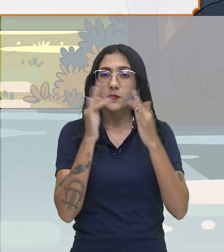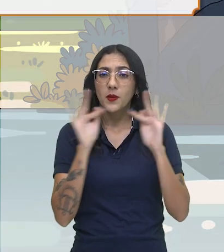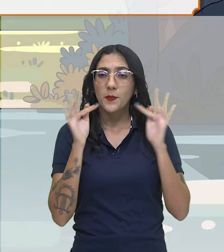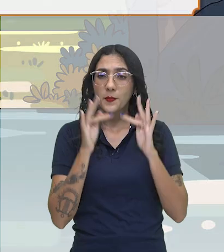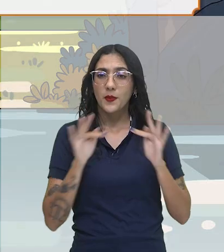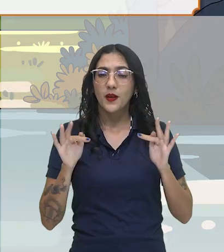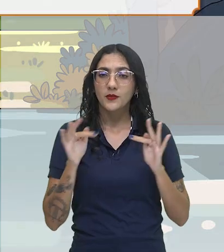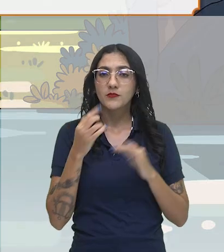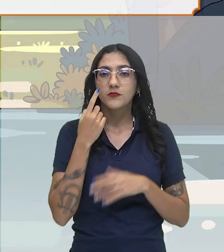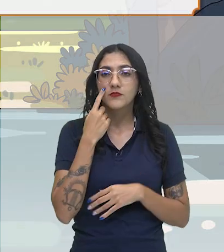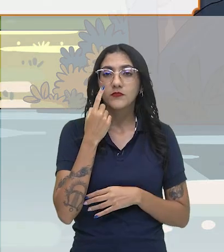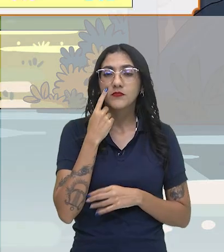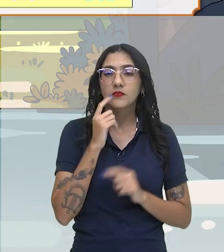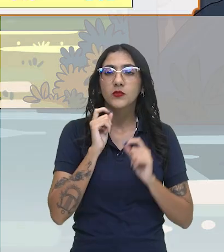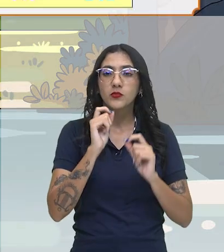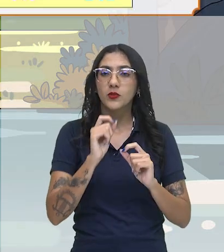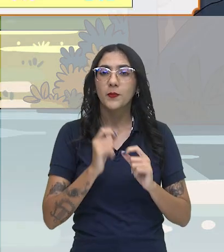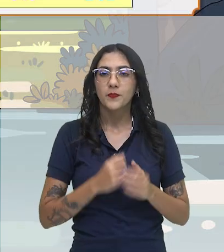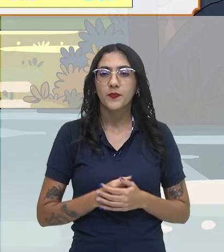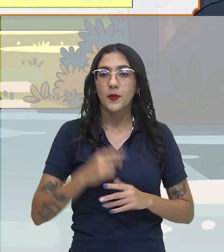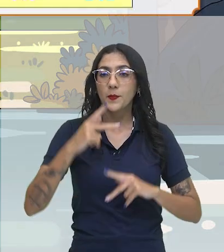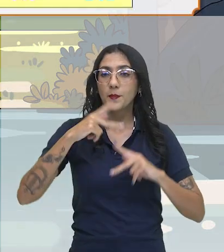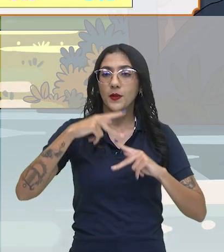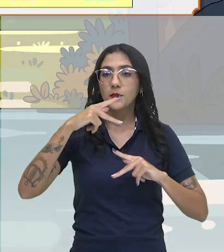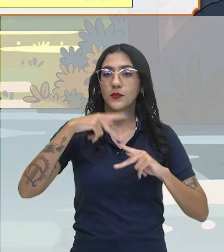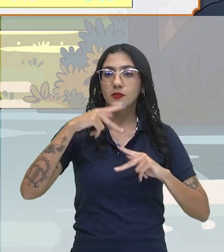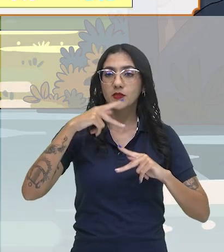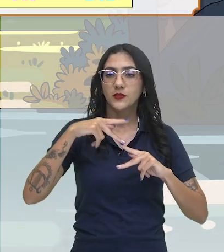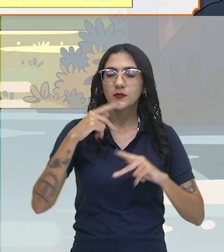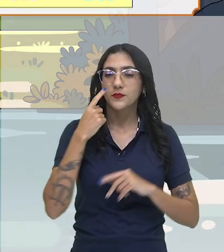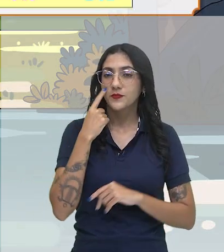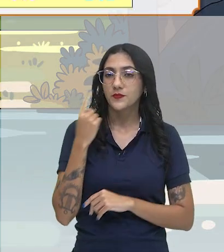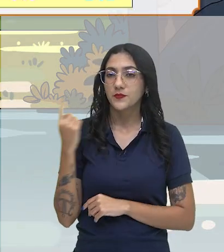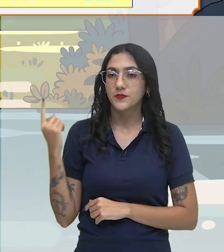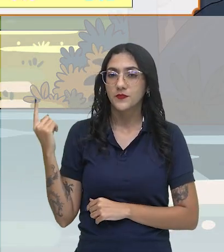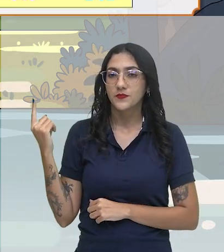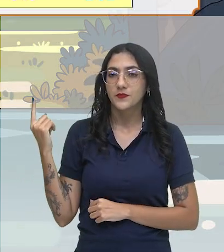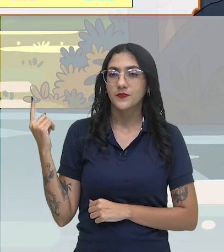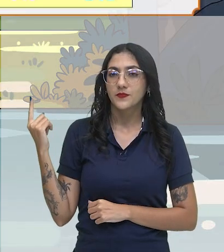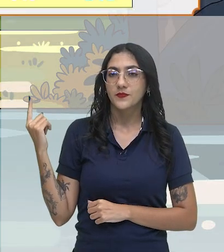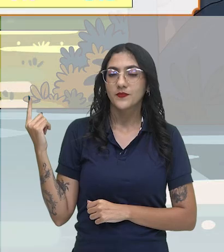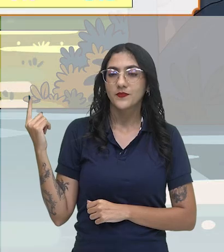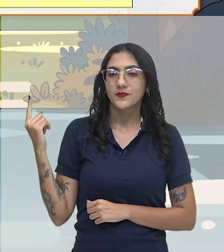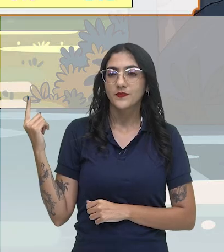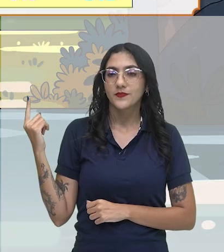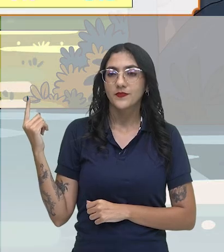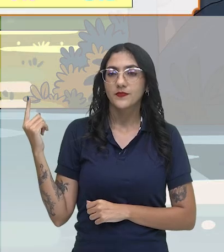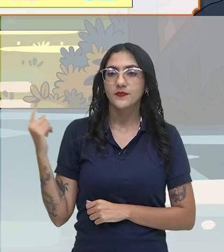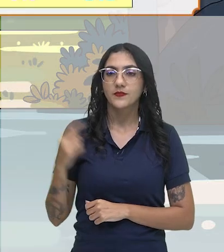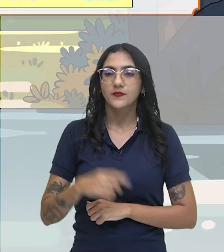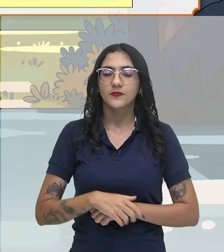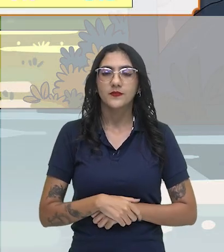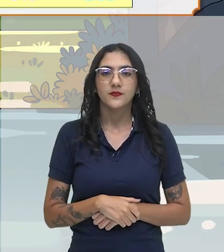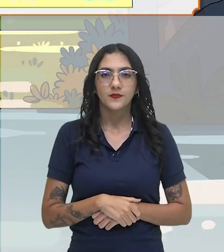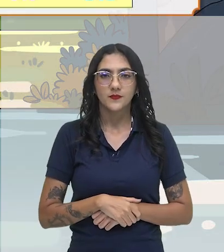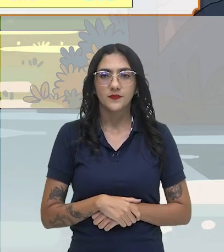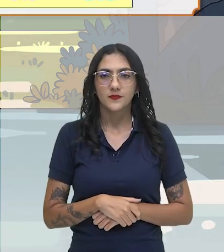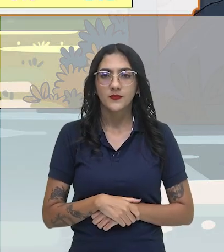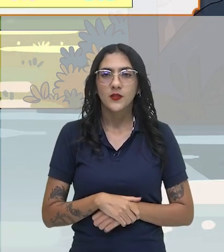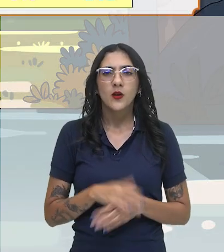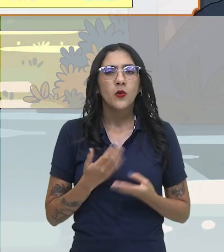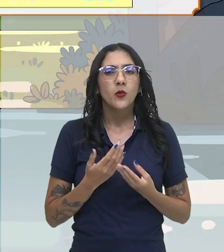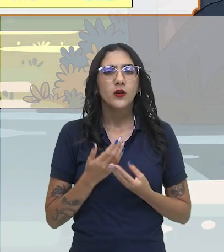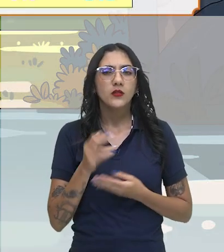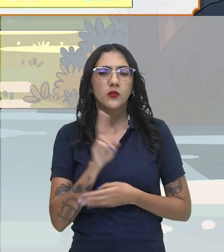olha só. São as prepositions. Que prepositions são essas? In, at e on. Quando que eu uso